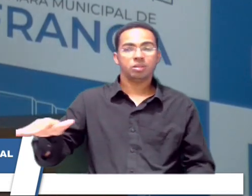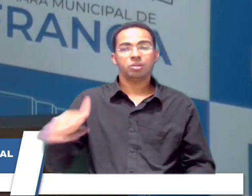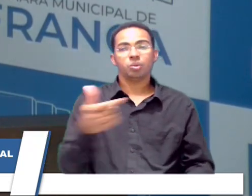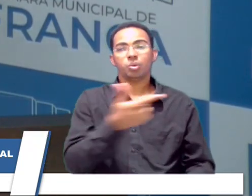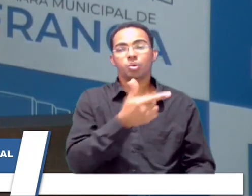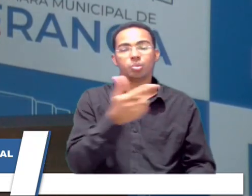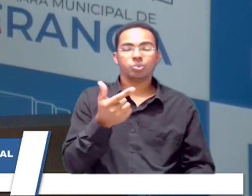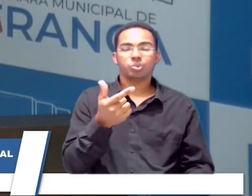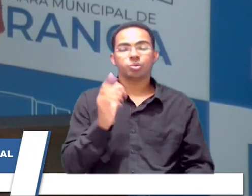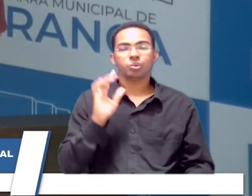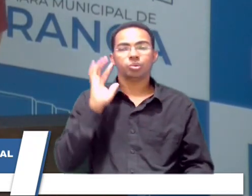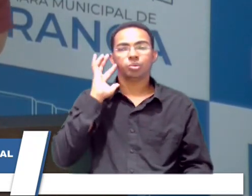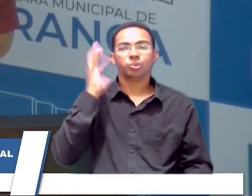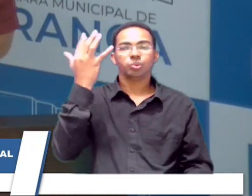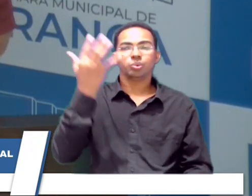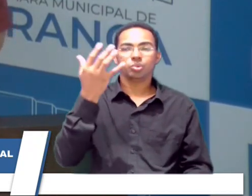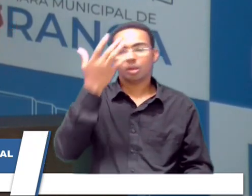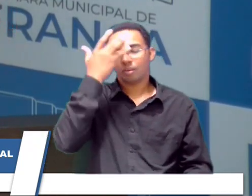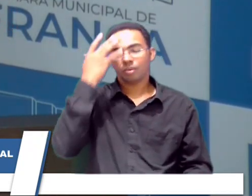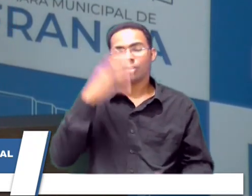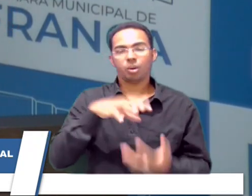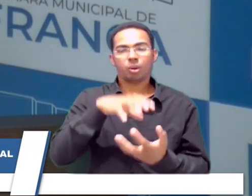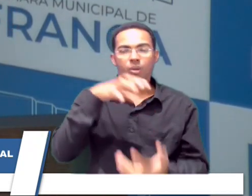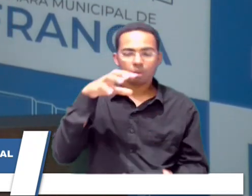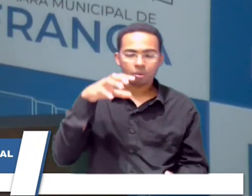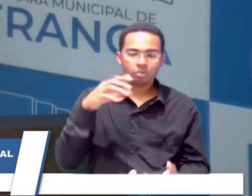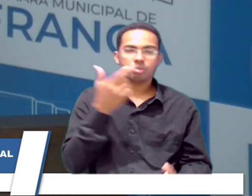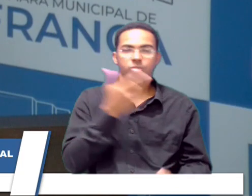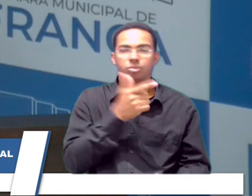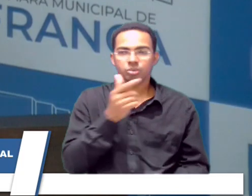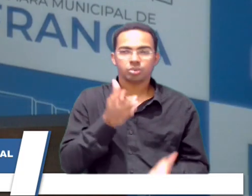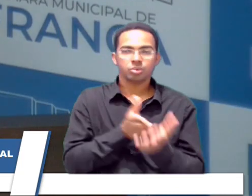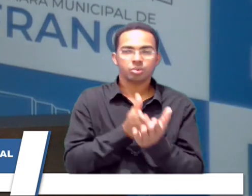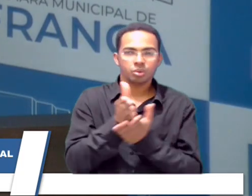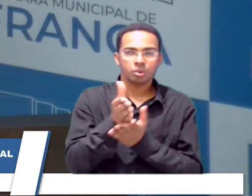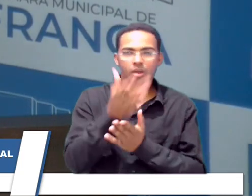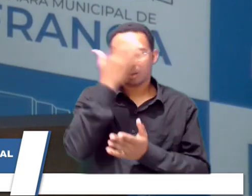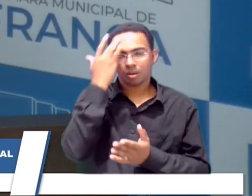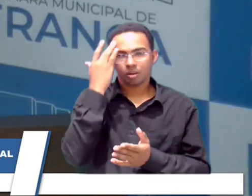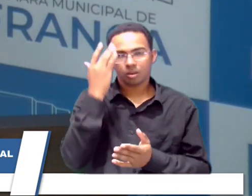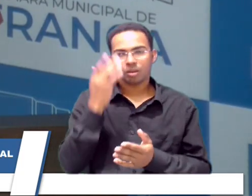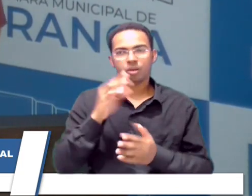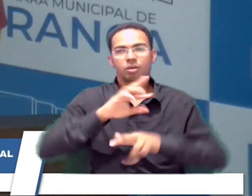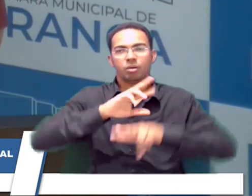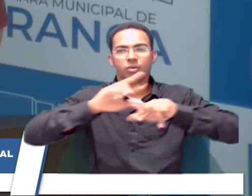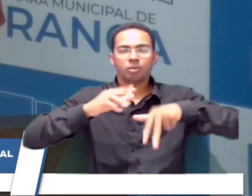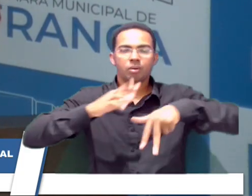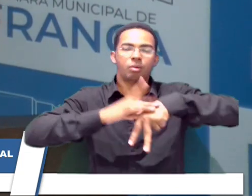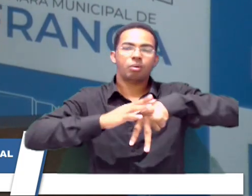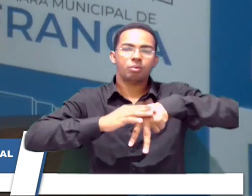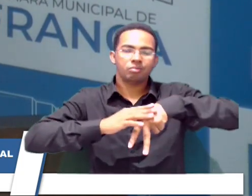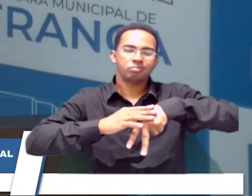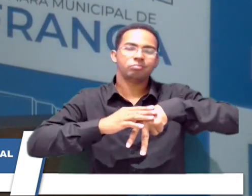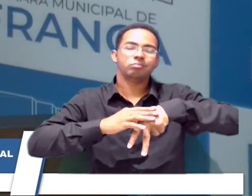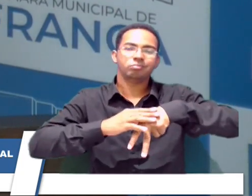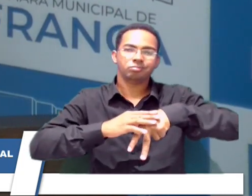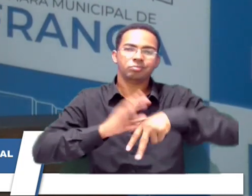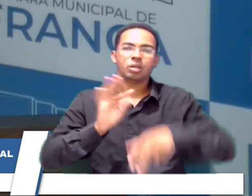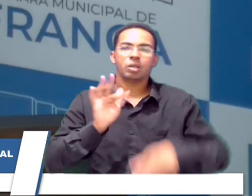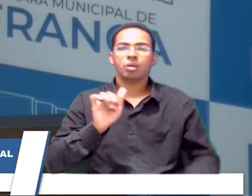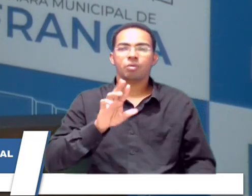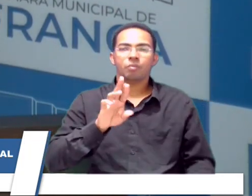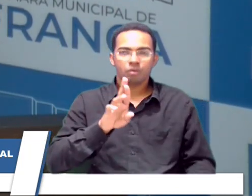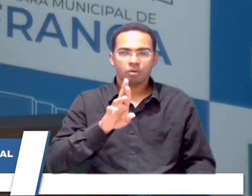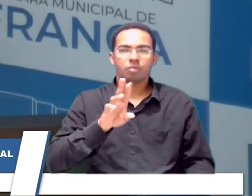direção para idosos, sem direção para pessoas com patologias. E aí a Flor da Vida chega,